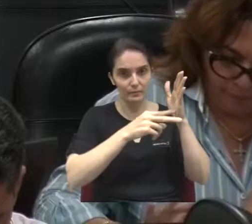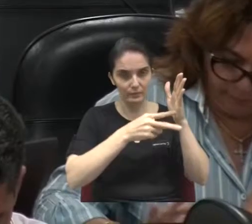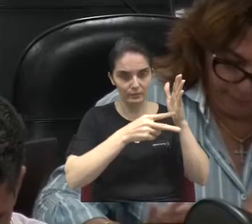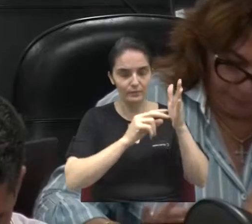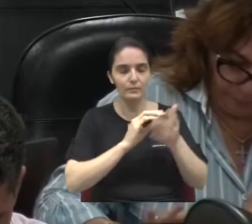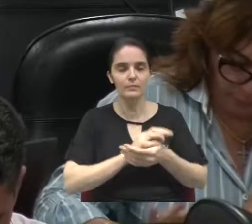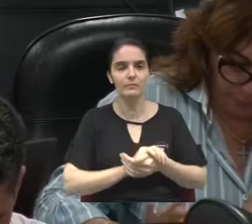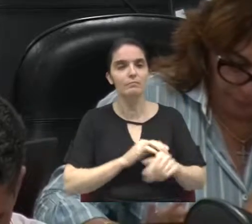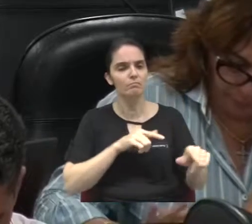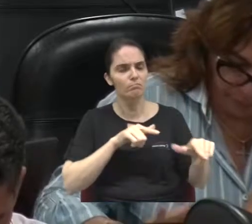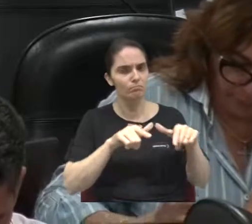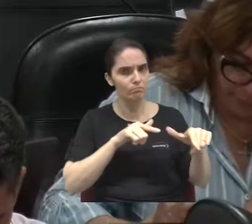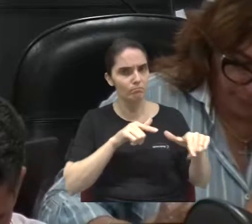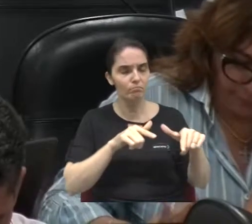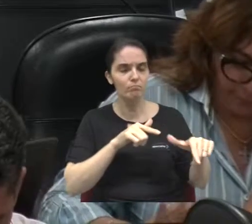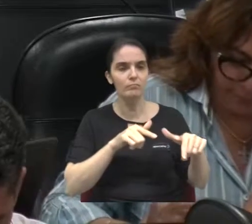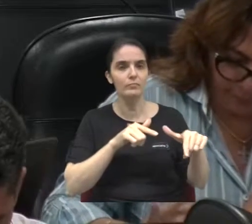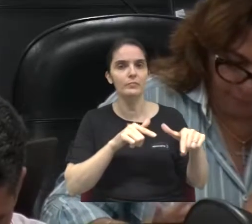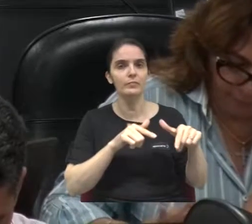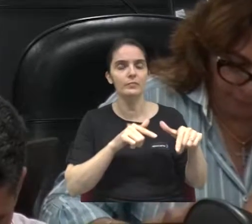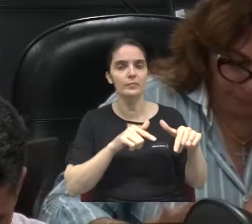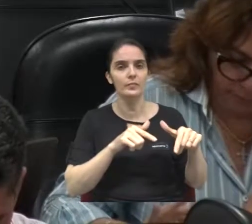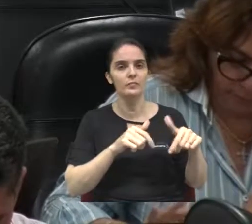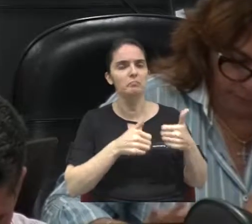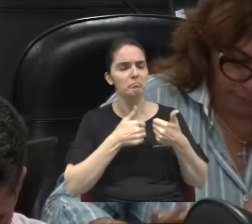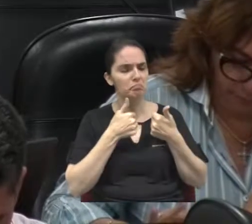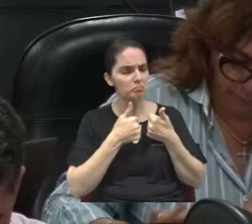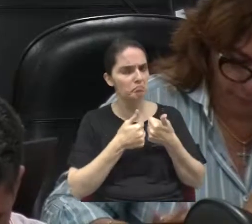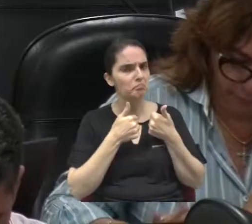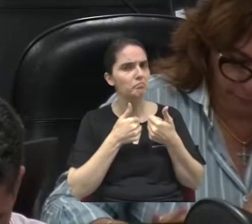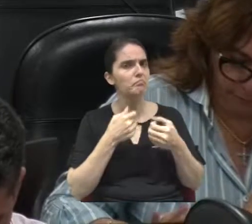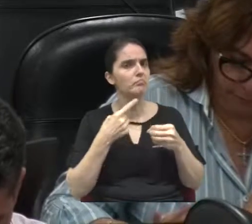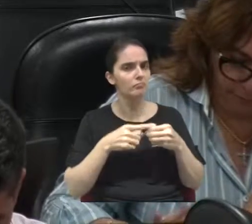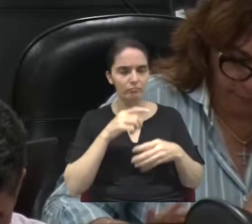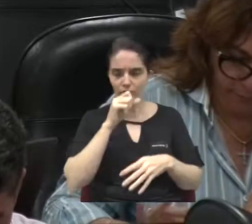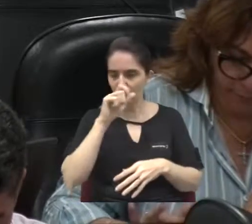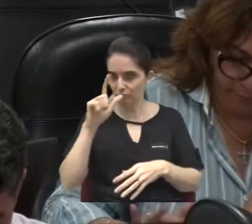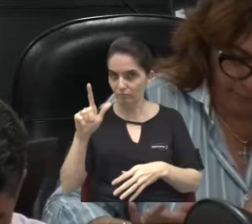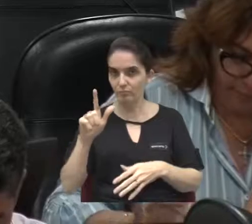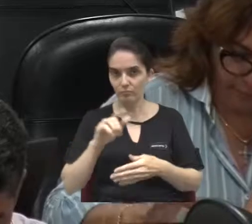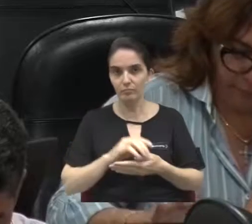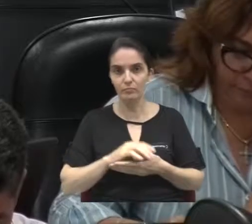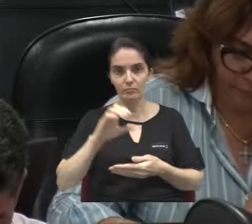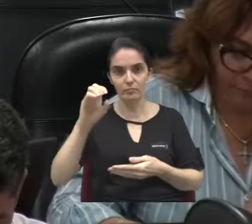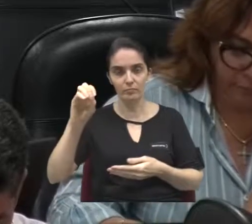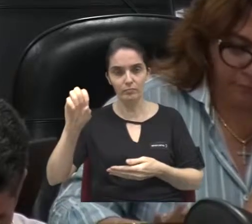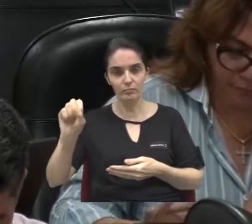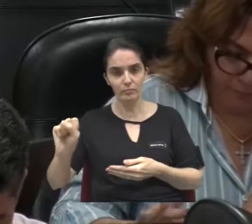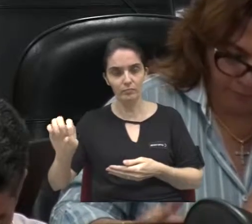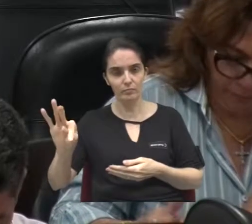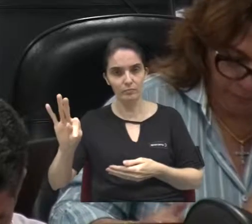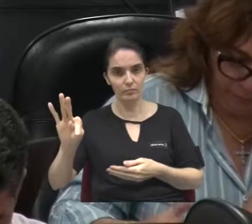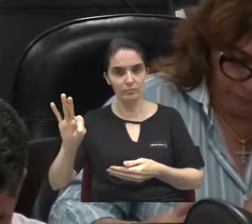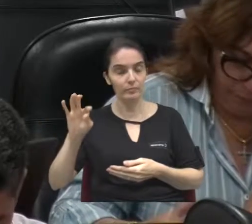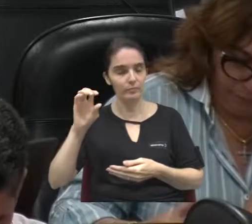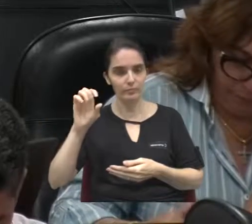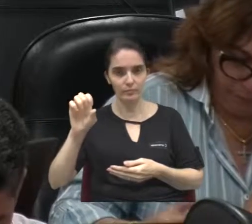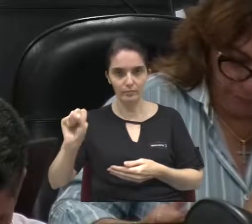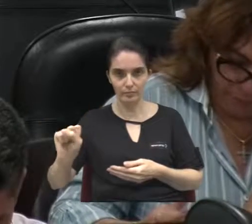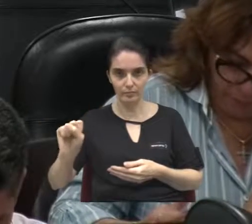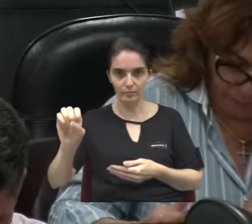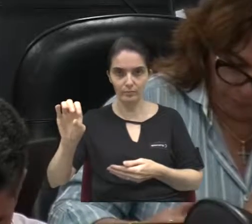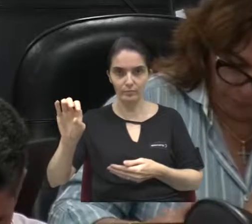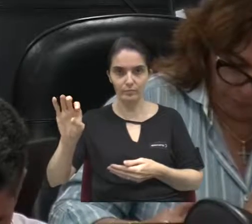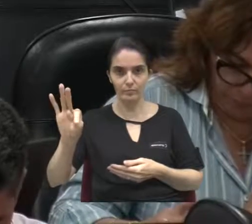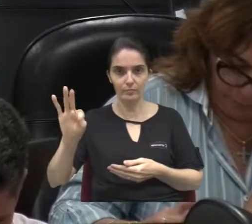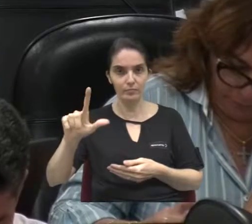trabalho muito bom no município, com a USTL, junto aos trabalhadores,